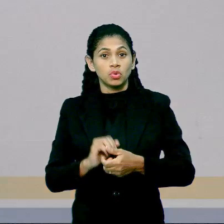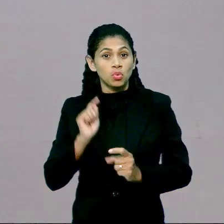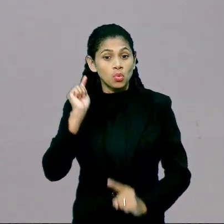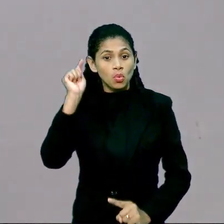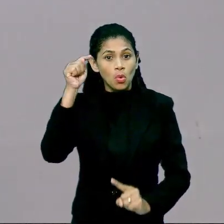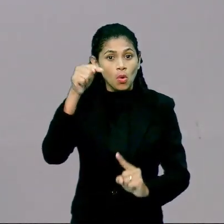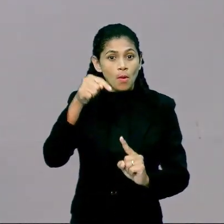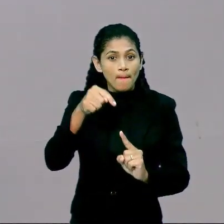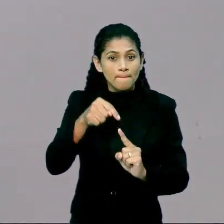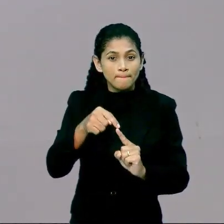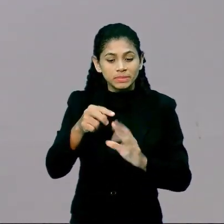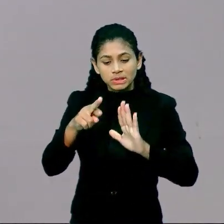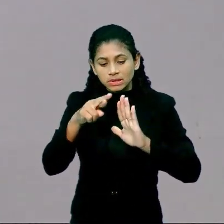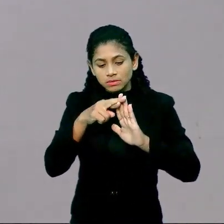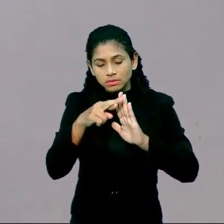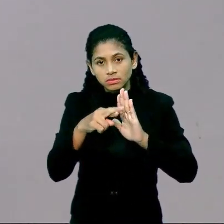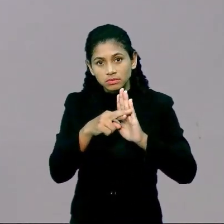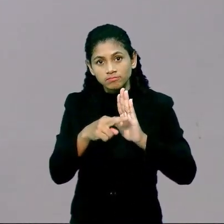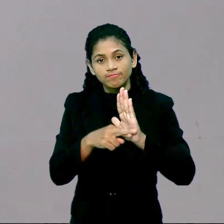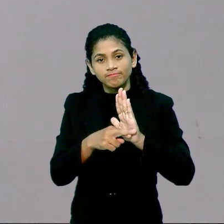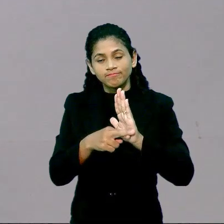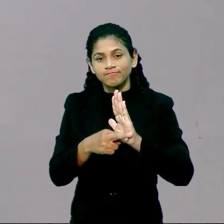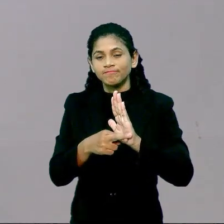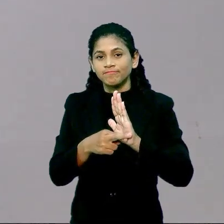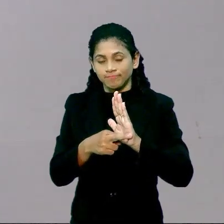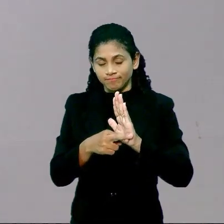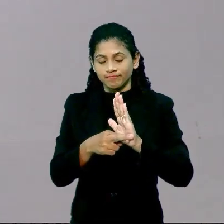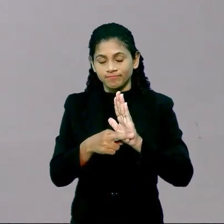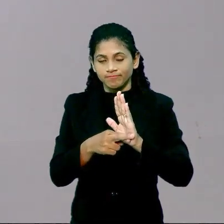oponentes. Eu acabo dando um spoiler porque